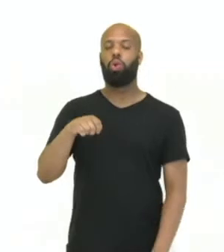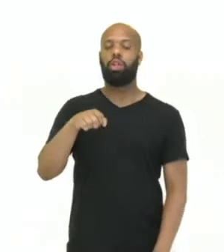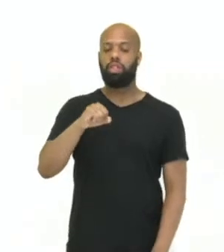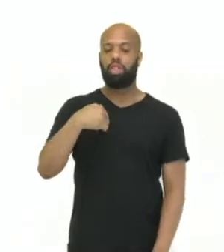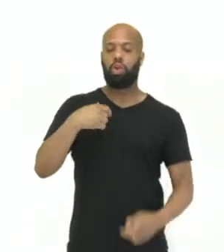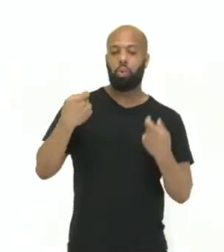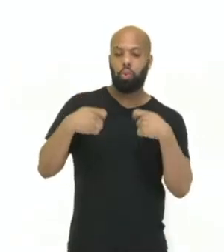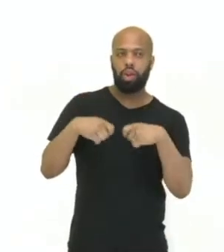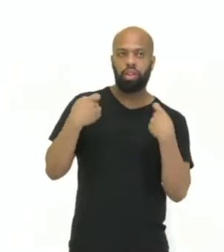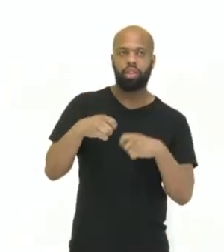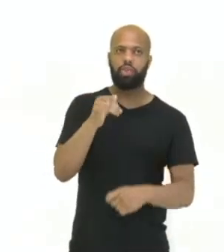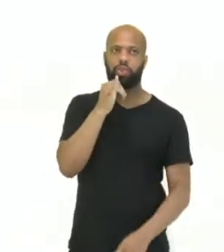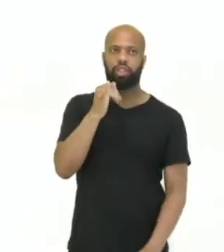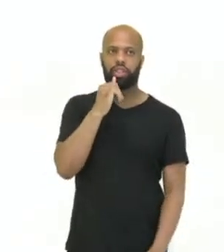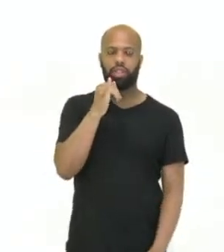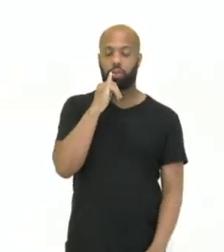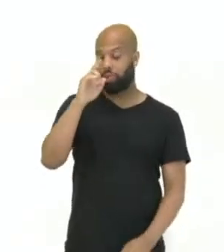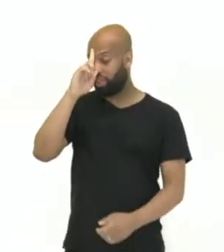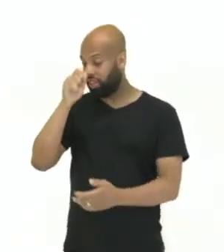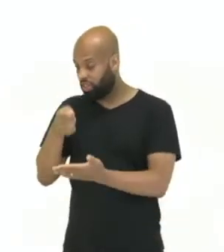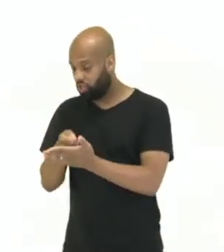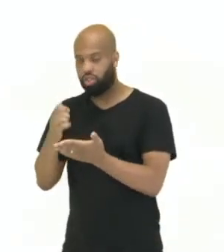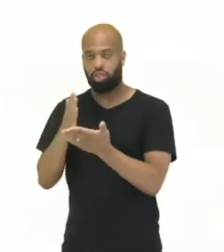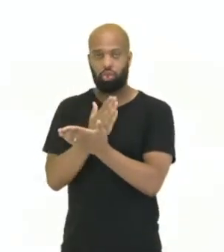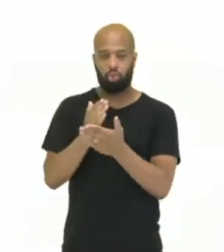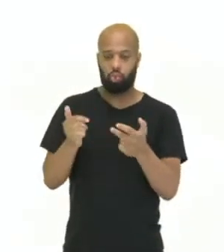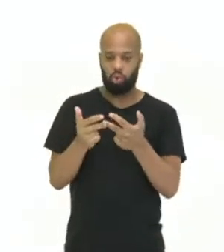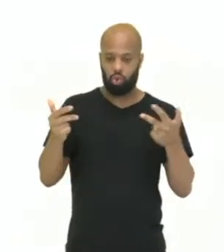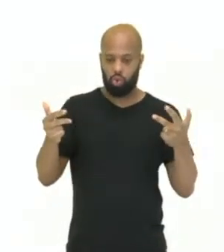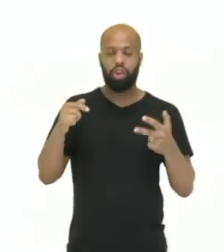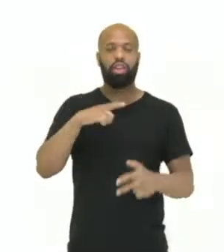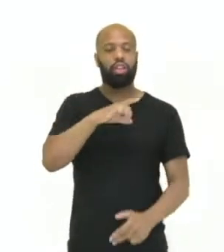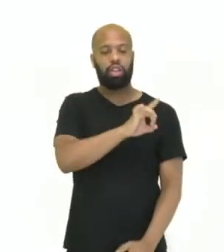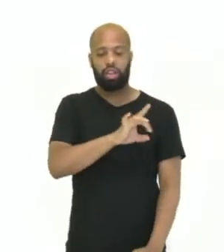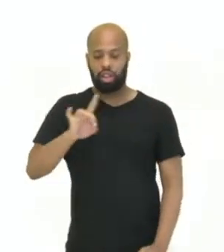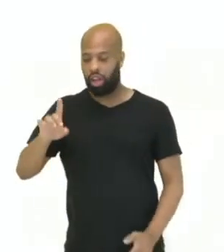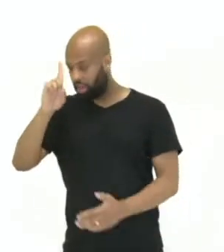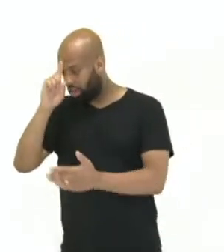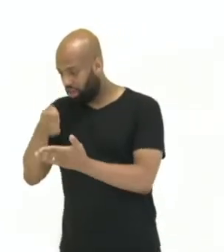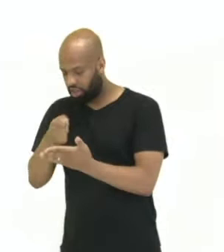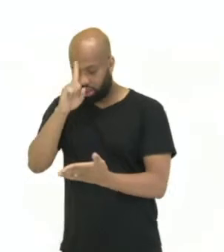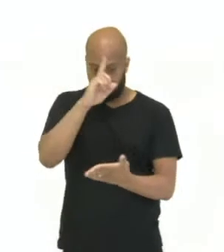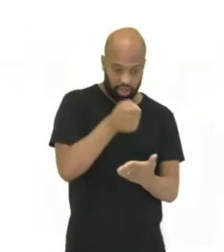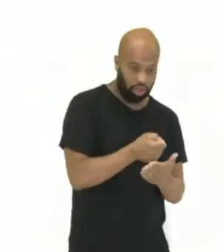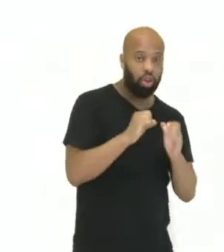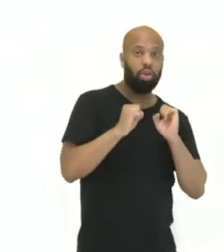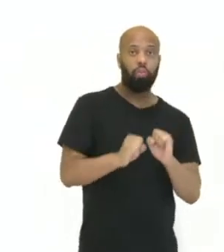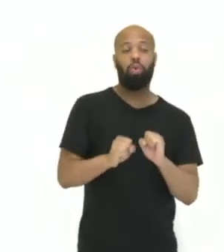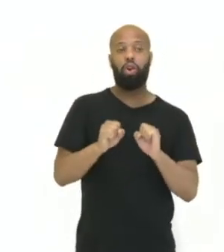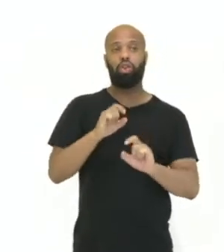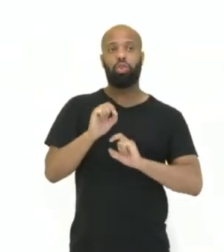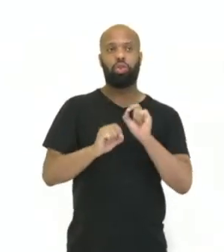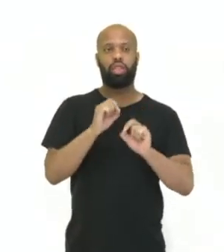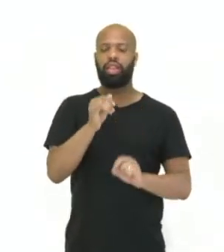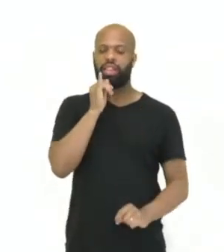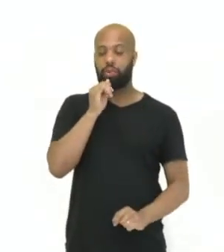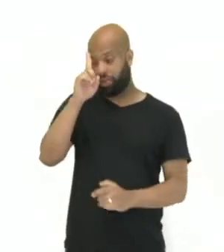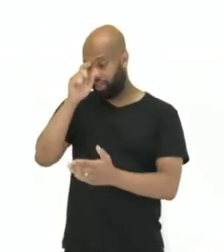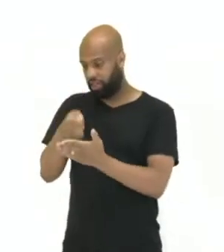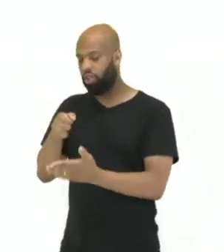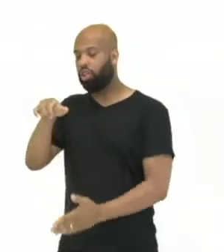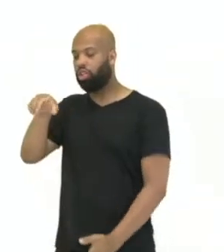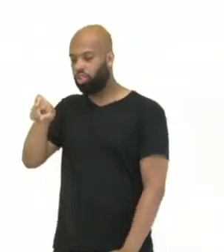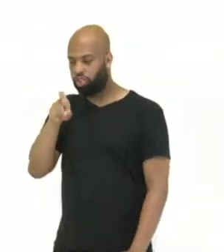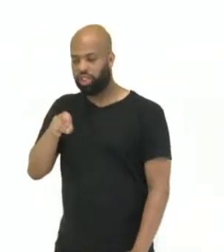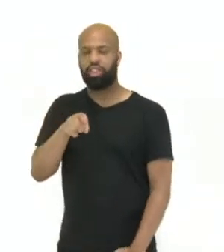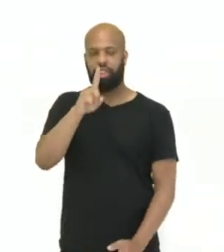se eu preciso tomar mais de uma decisão e cada uma delas pode ser tomada de X, Y e